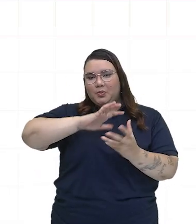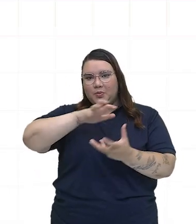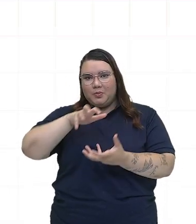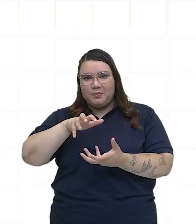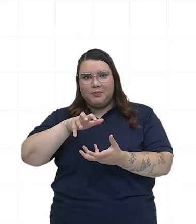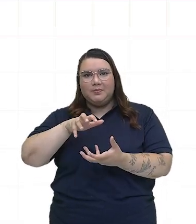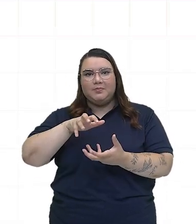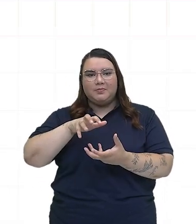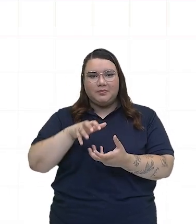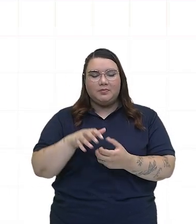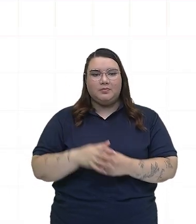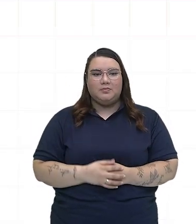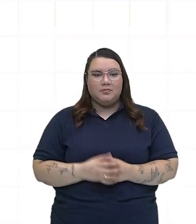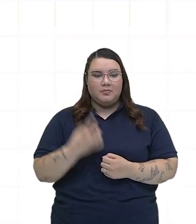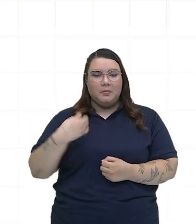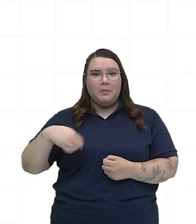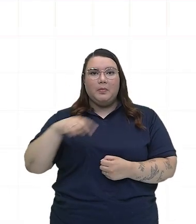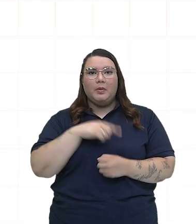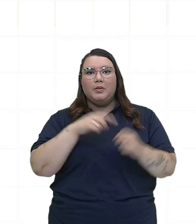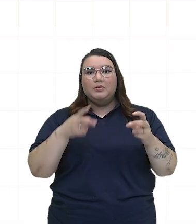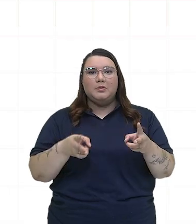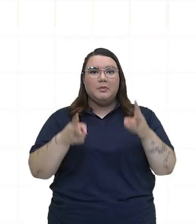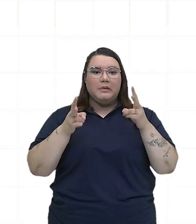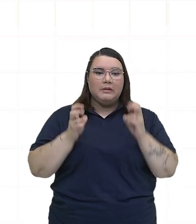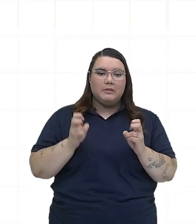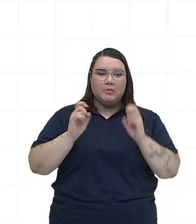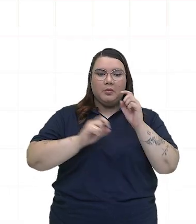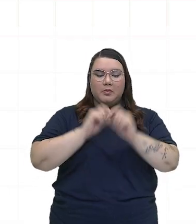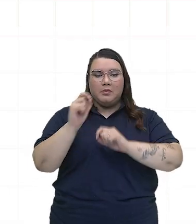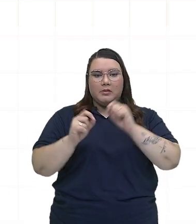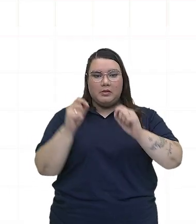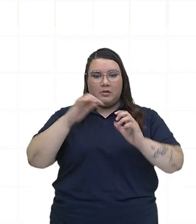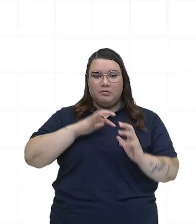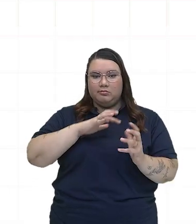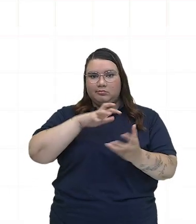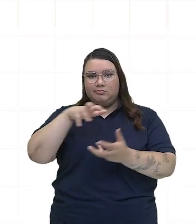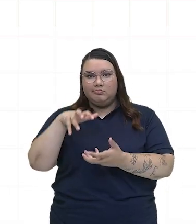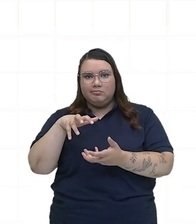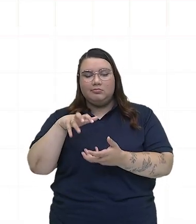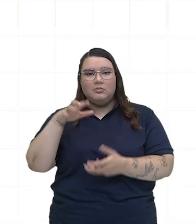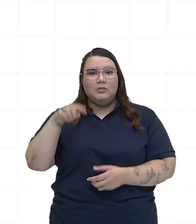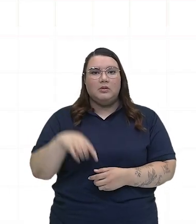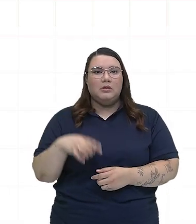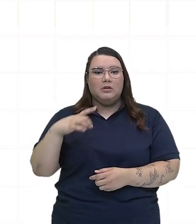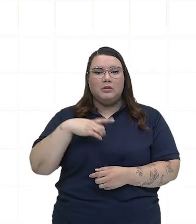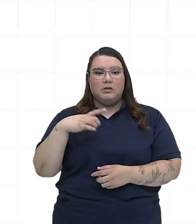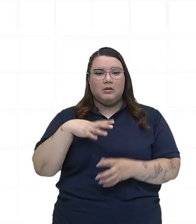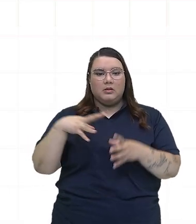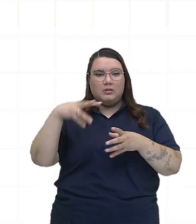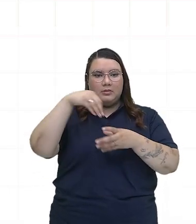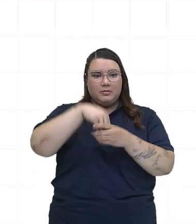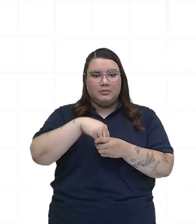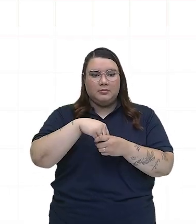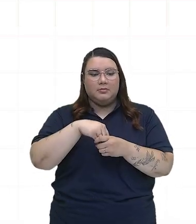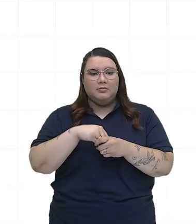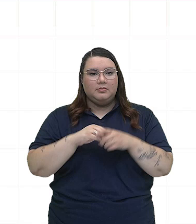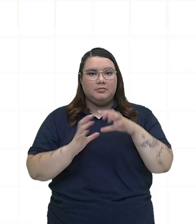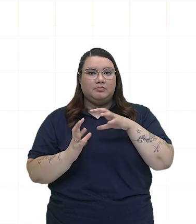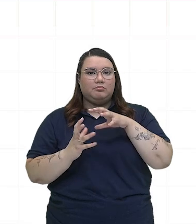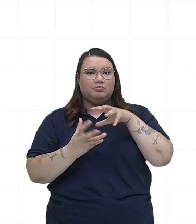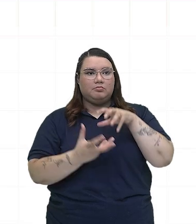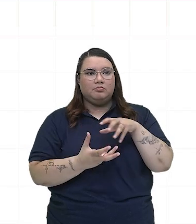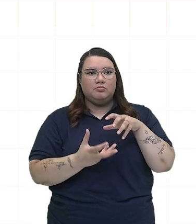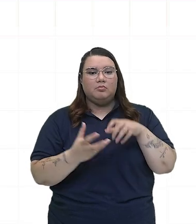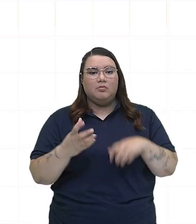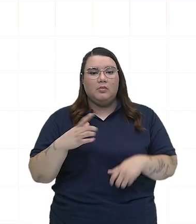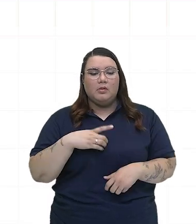planeta, onde a gente verifica que o planeta Terra, ele é formado, o interior do planeta Terra, ele